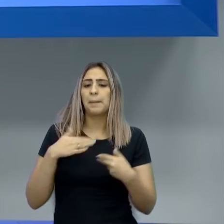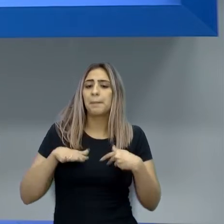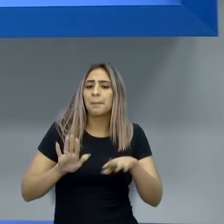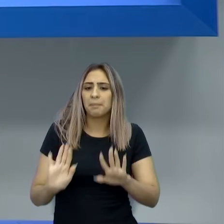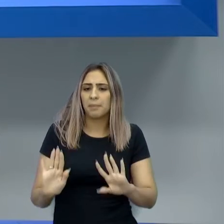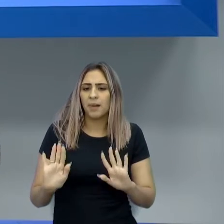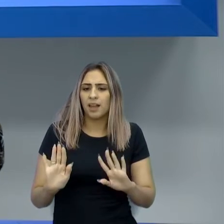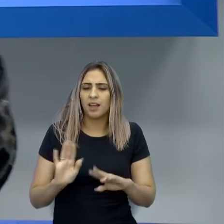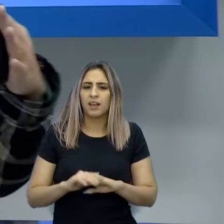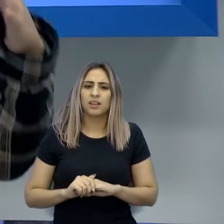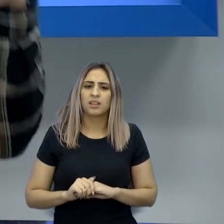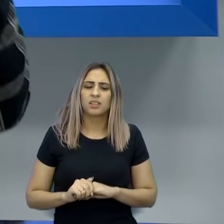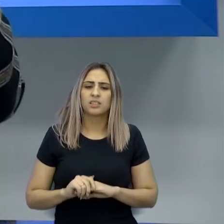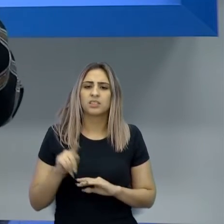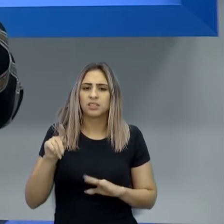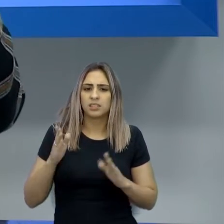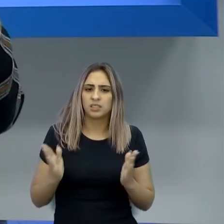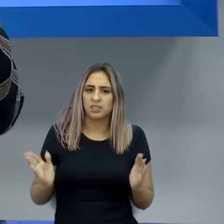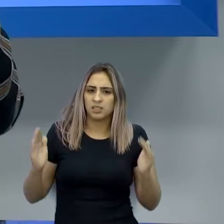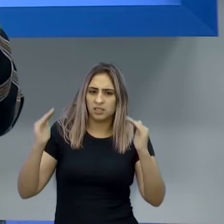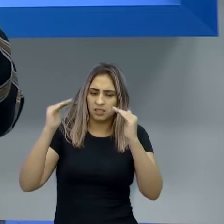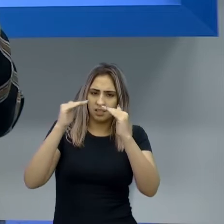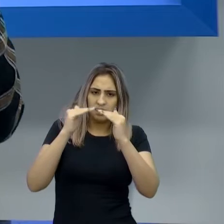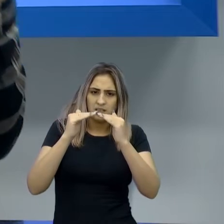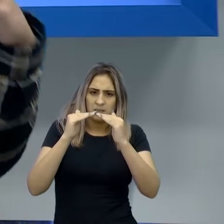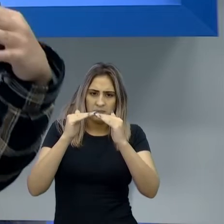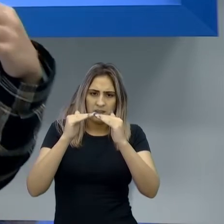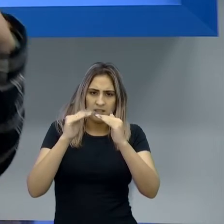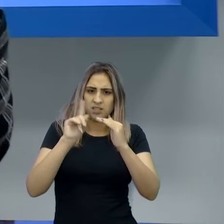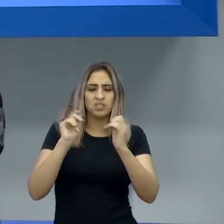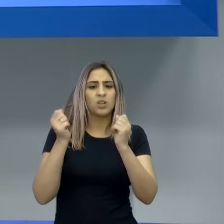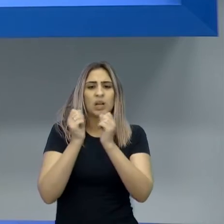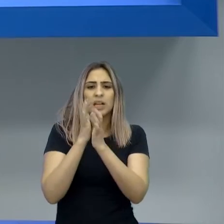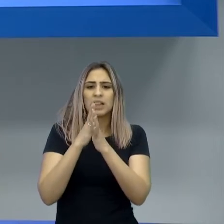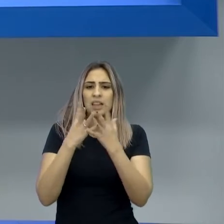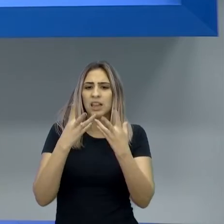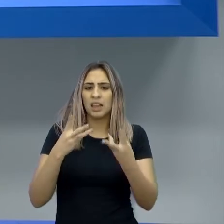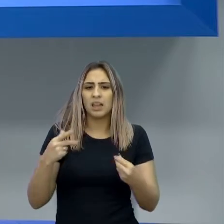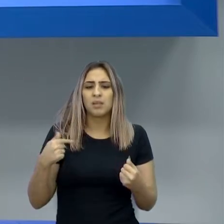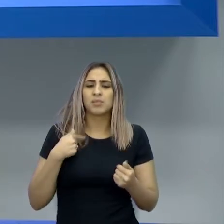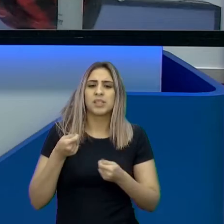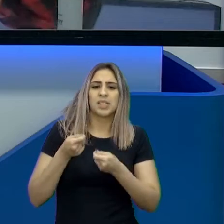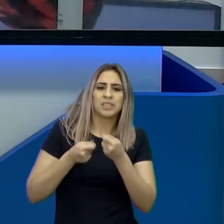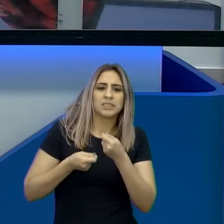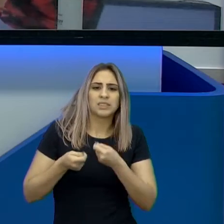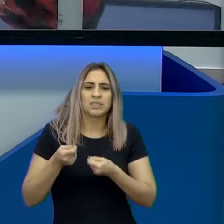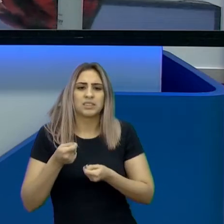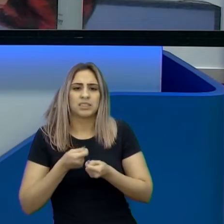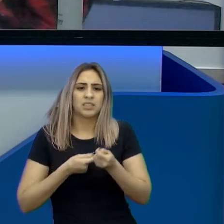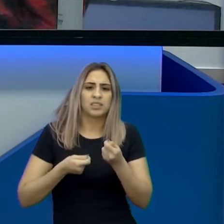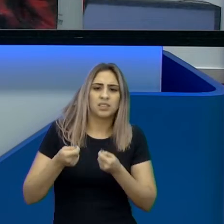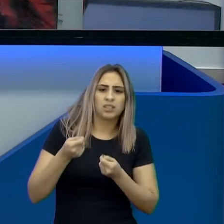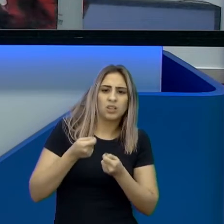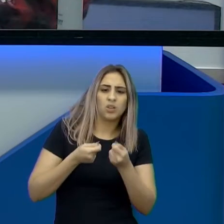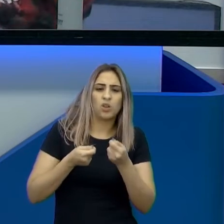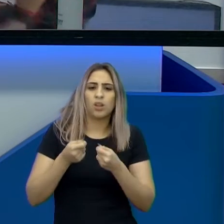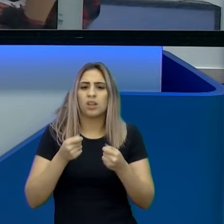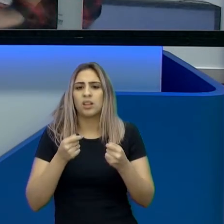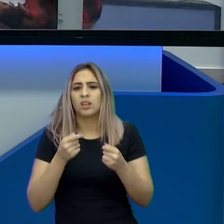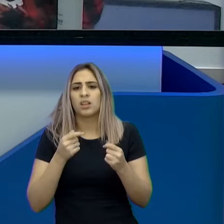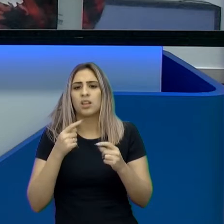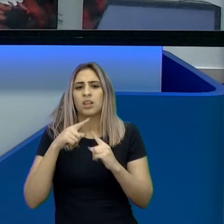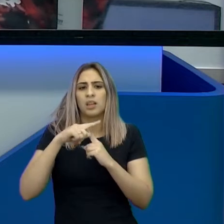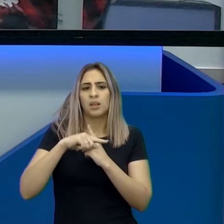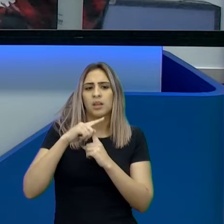Porém, as paredes elas não derretem. Porque Olha, tá muito eles têm frio. que ficar controlando a temperatura, porque não pode ser quente a ponto